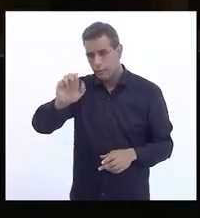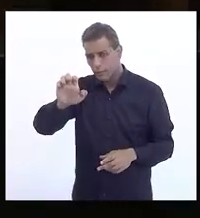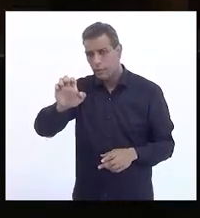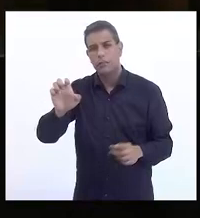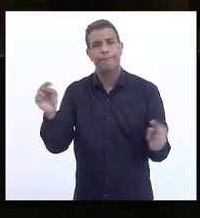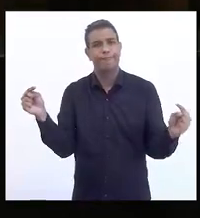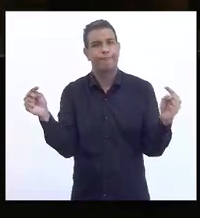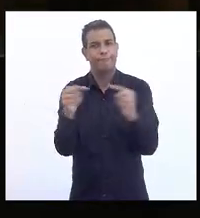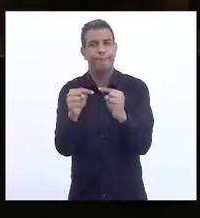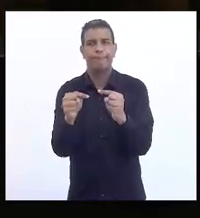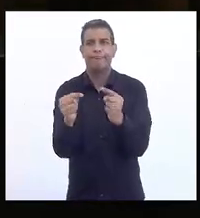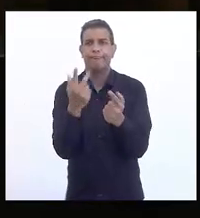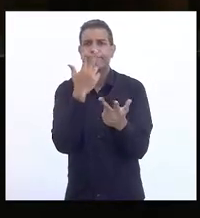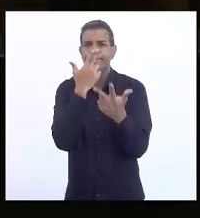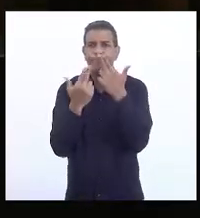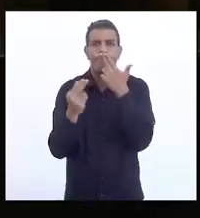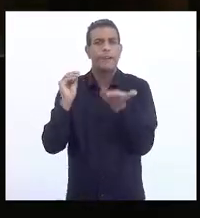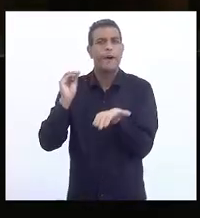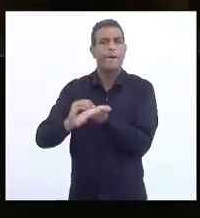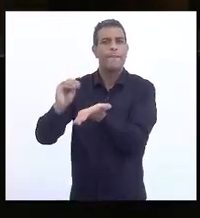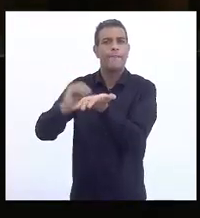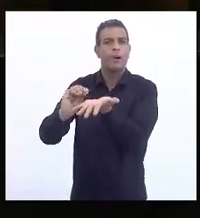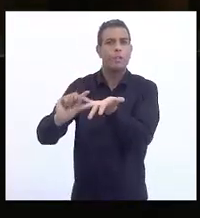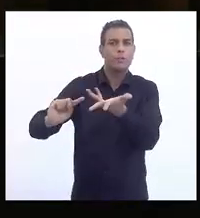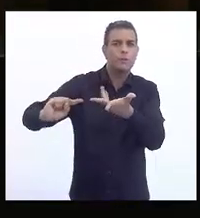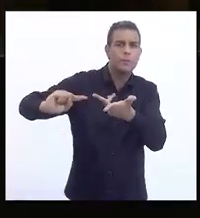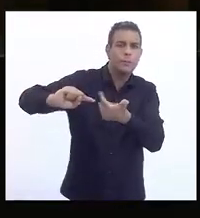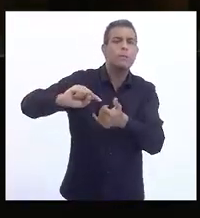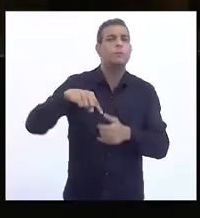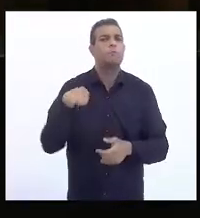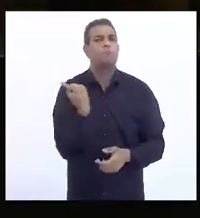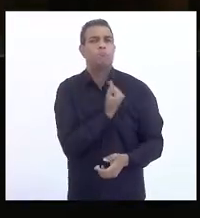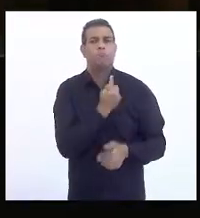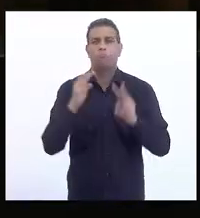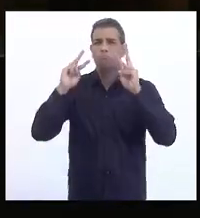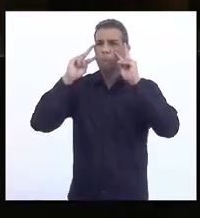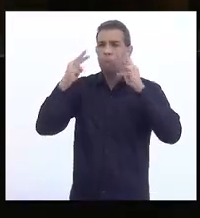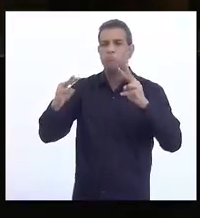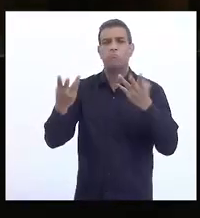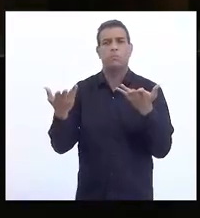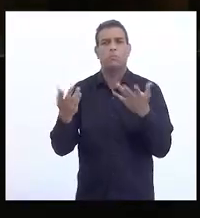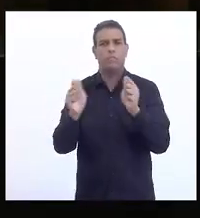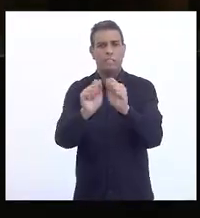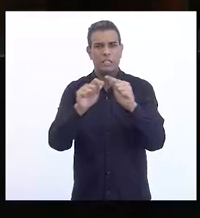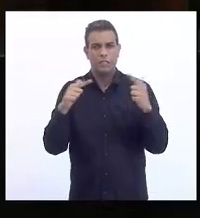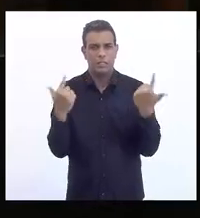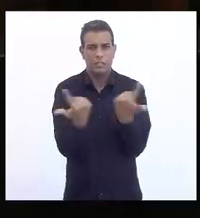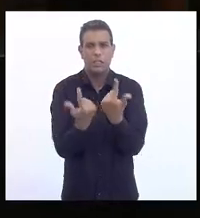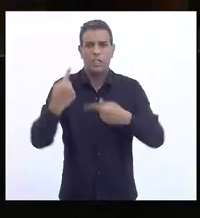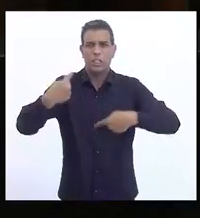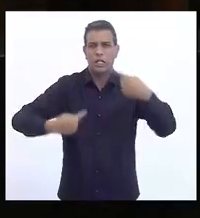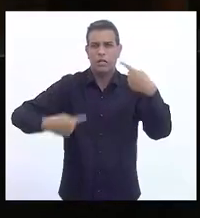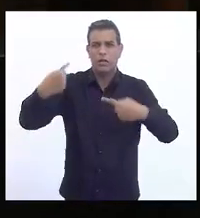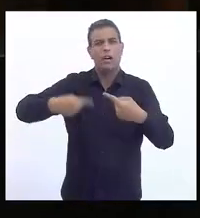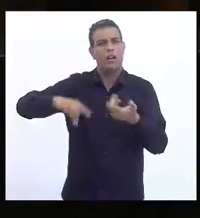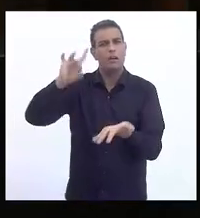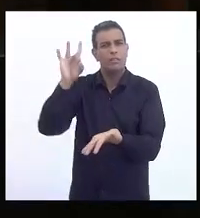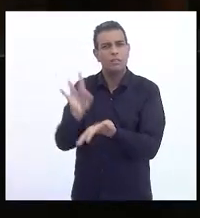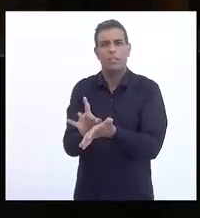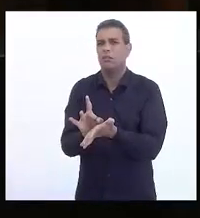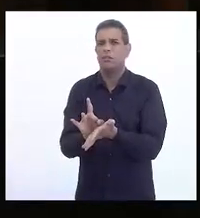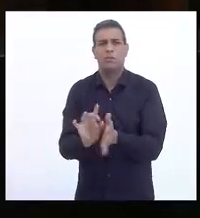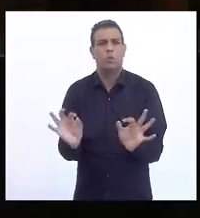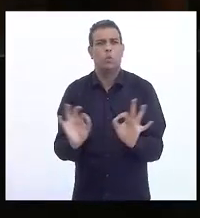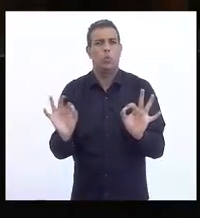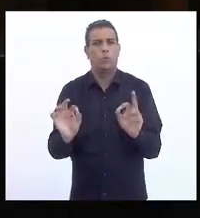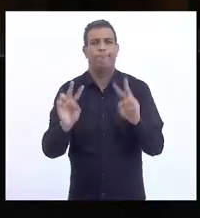consideramos inadequada, que consideramos, inclusive, que esse parlamento não fez o debate concreto e